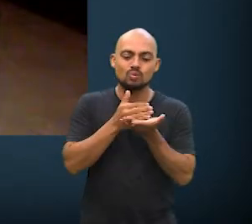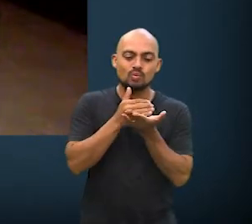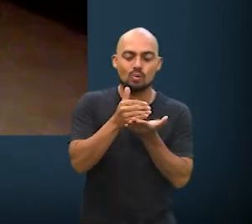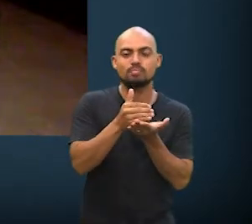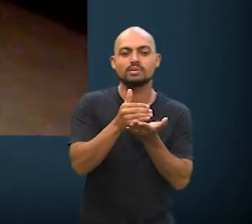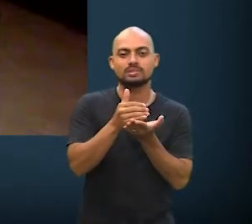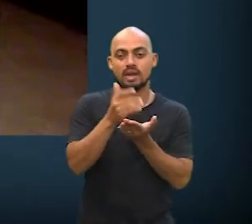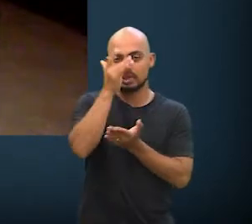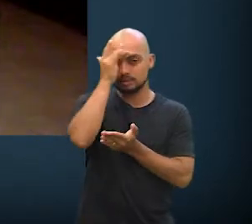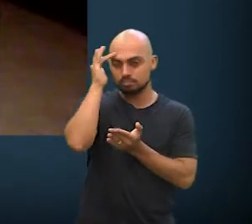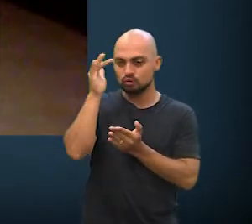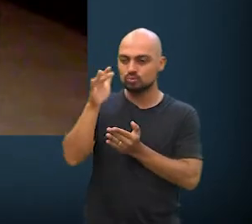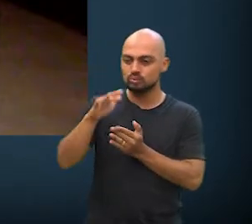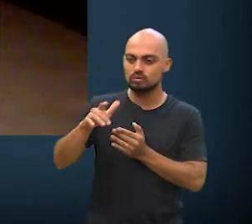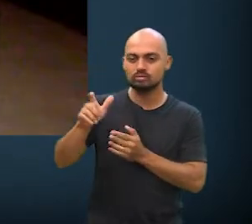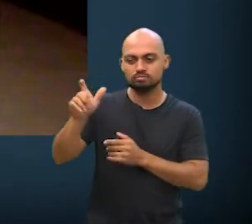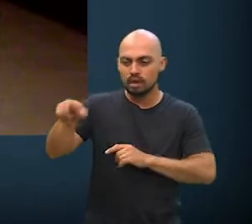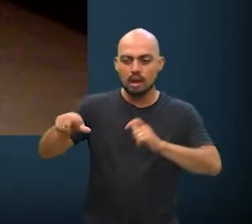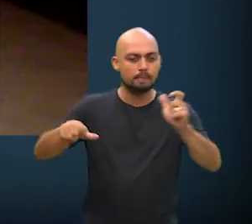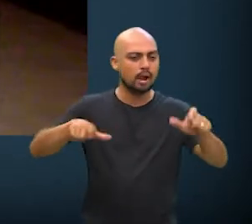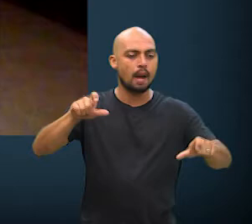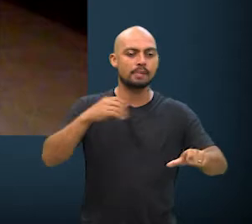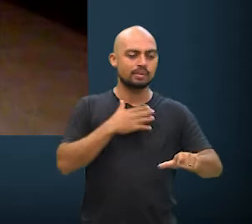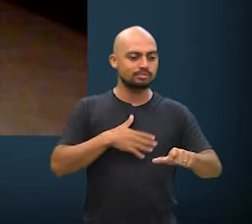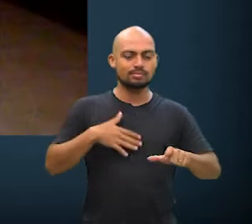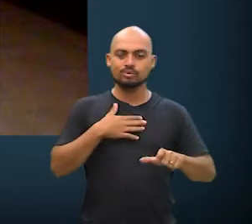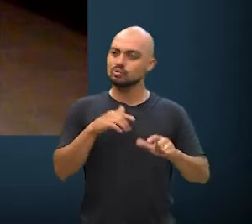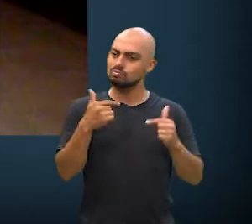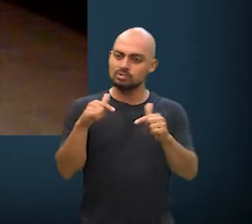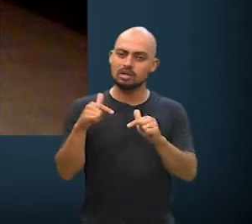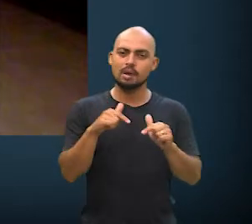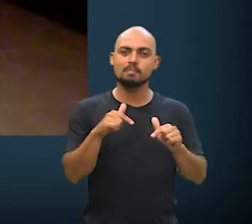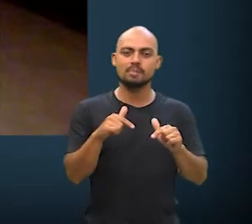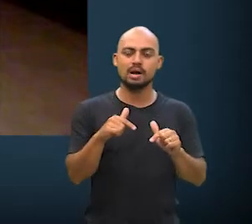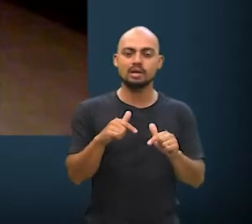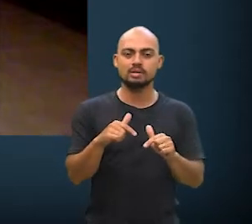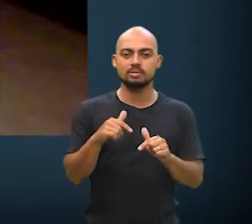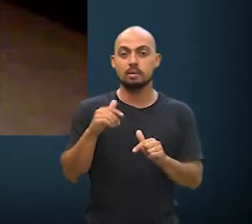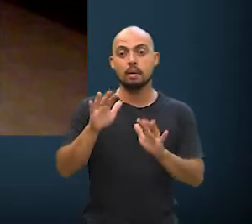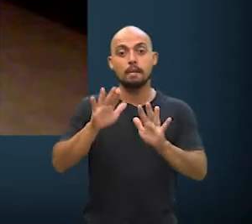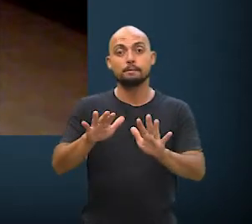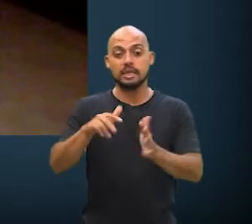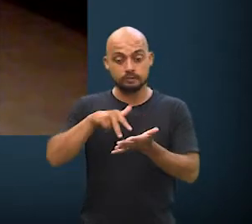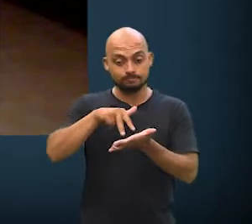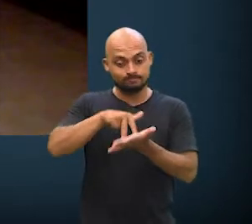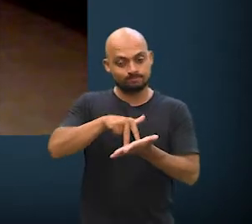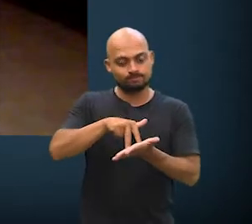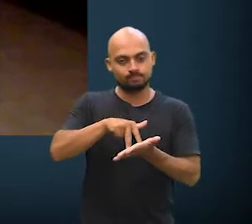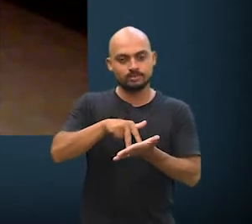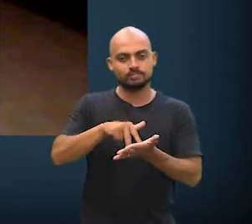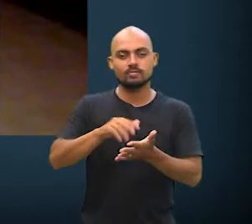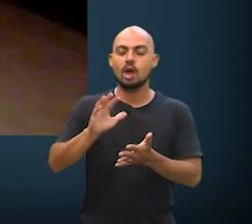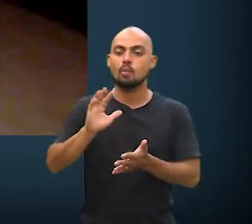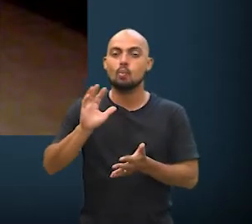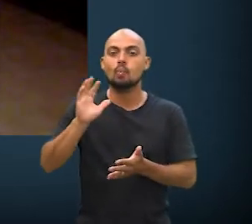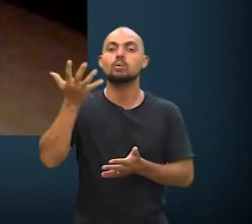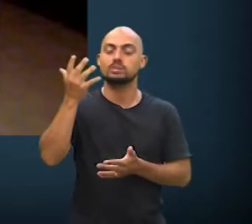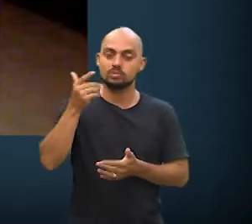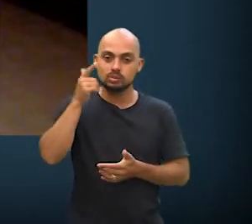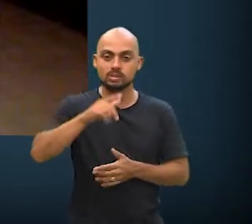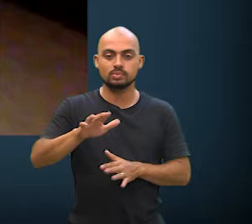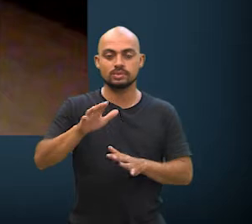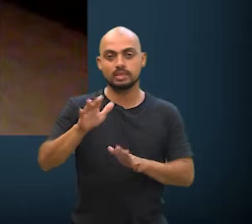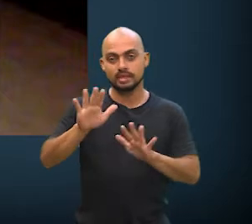pessoas começaram a gostar sobre o trabalho, a gente sempre fez muito trabalho, muito pé no chão, e foi o que aconteceu, né. Quando eu digo amigo,